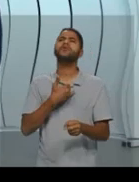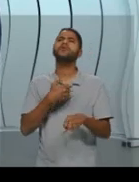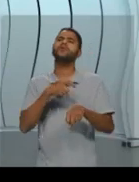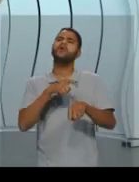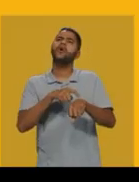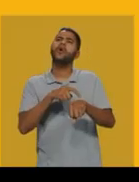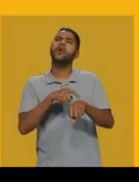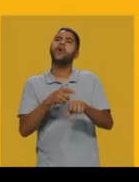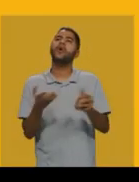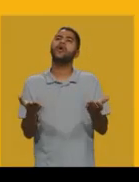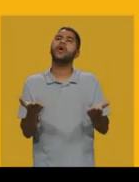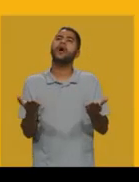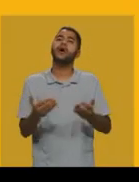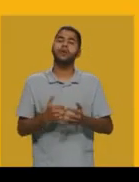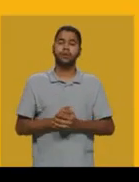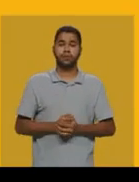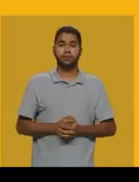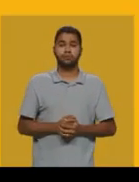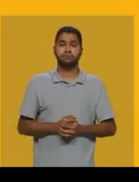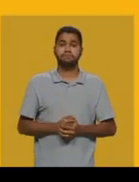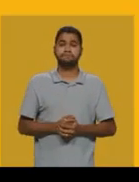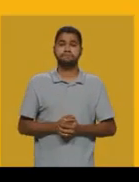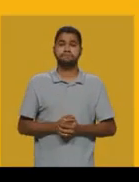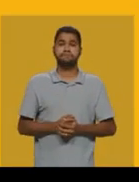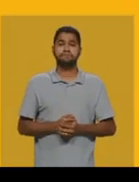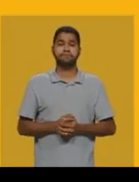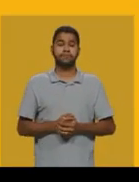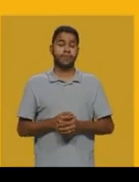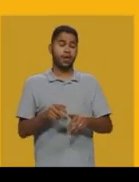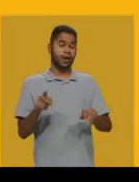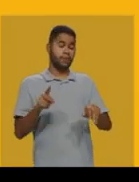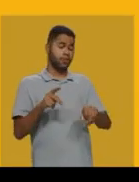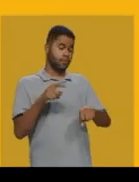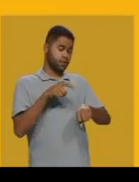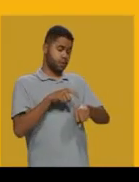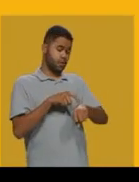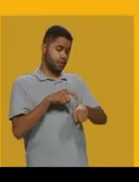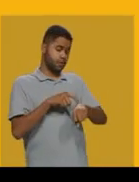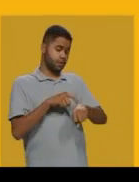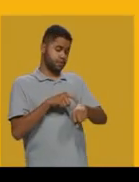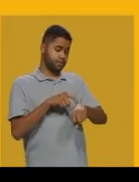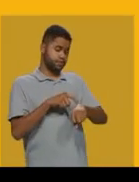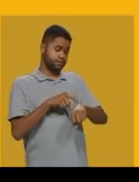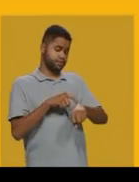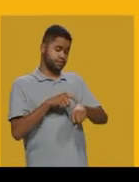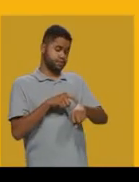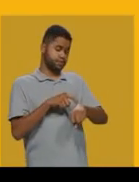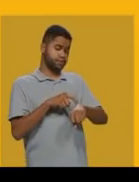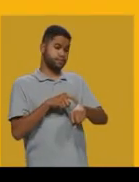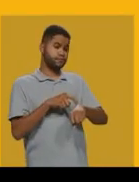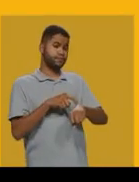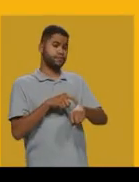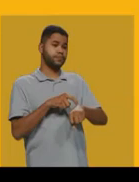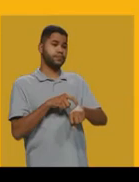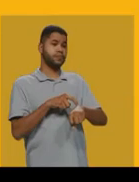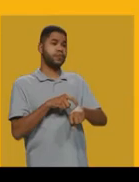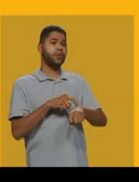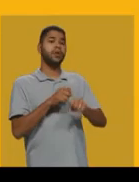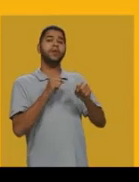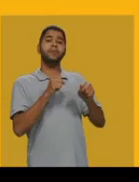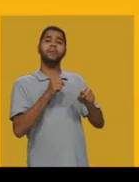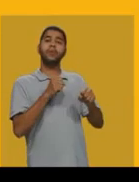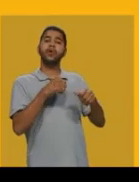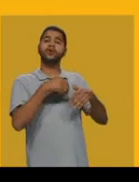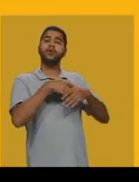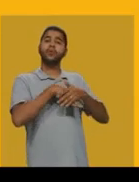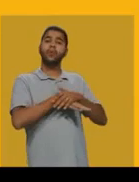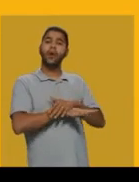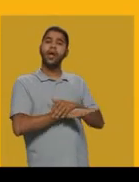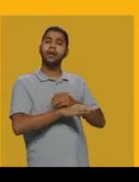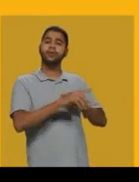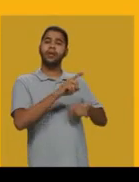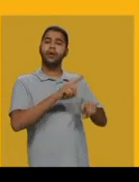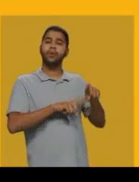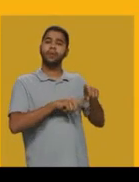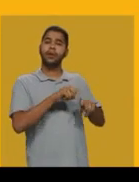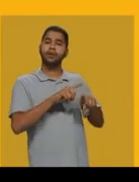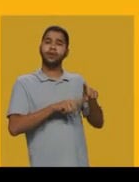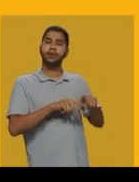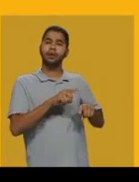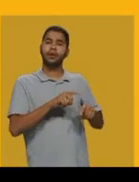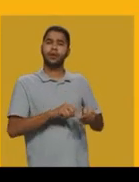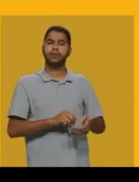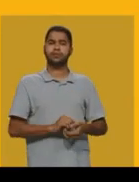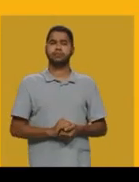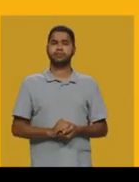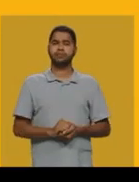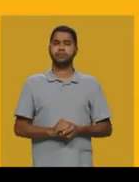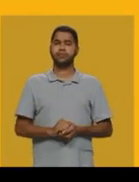são? A professora olha no relógio e responde: podem guardar o material, pessoal.